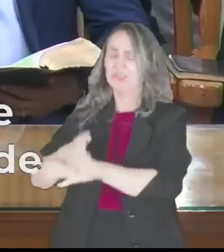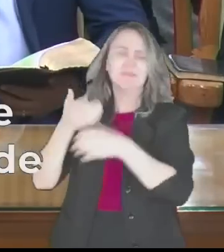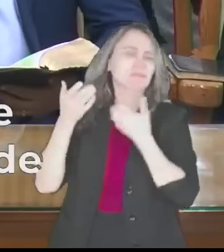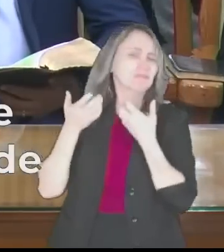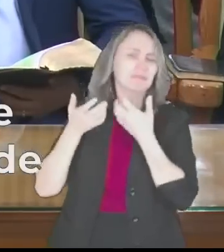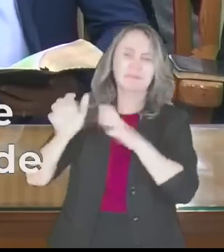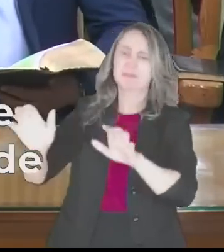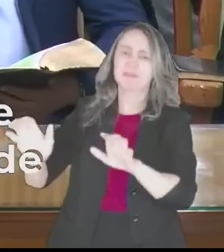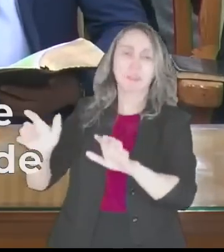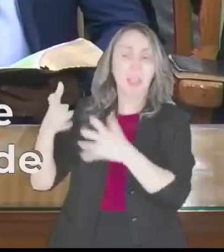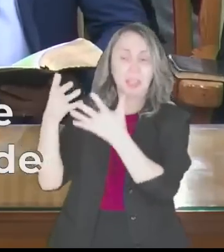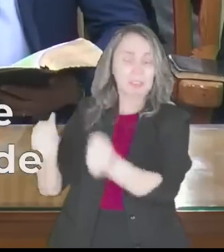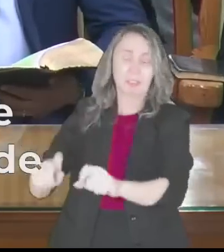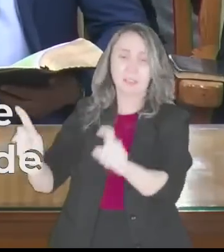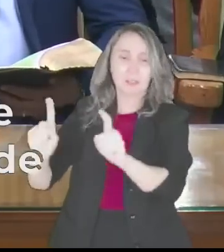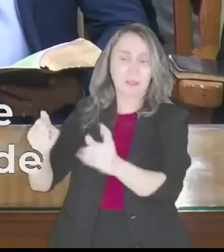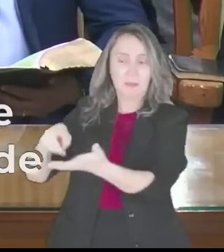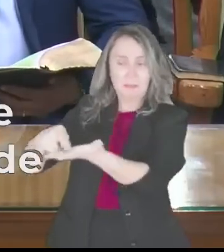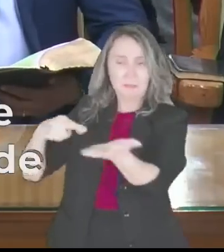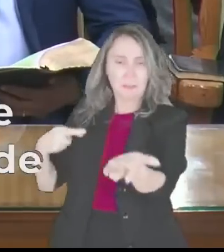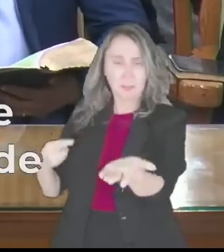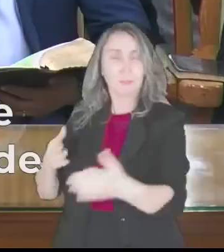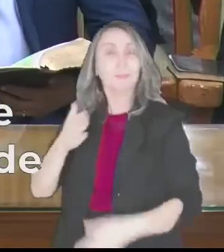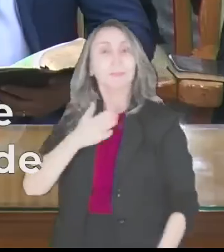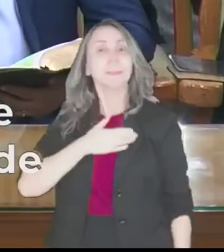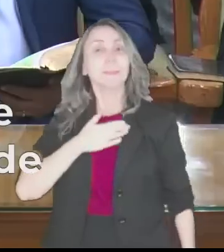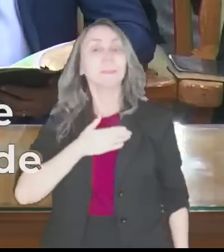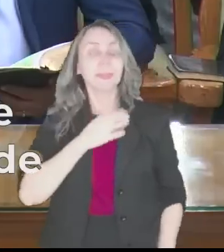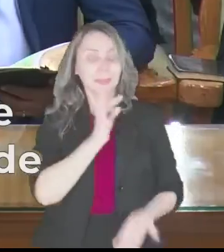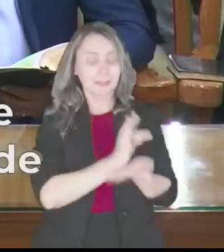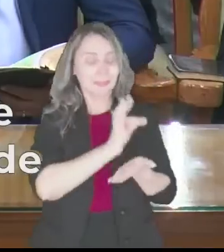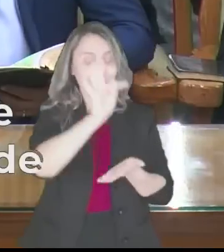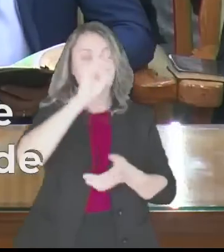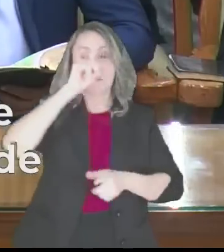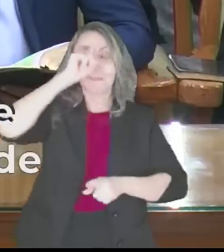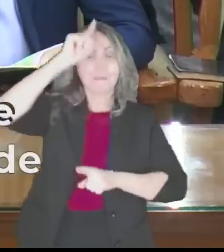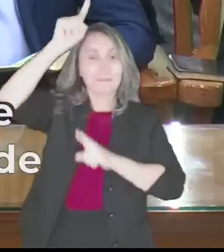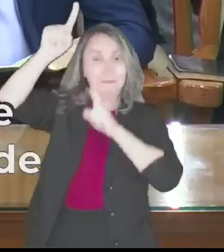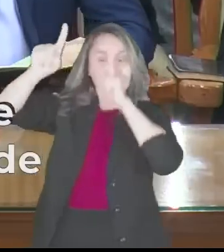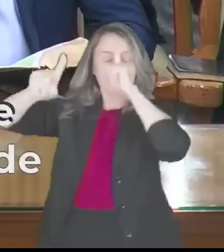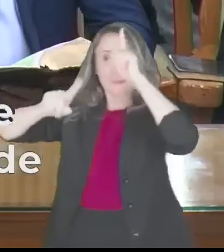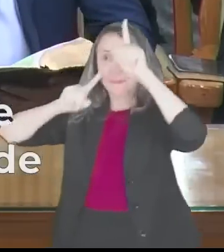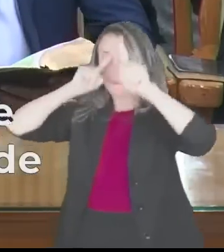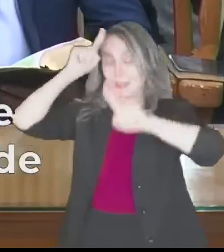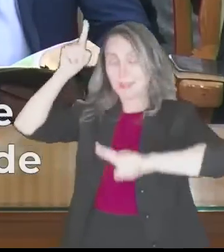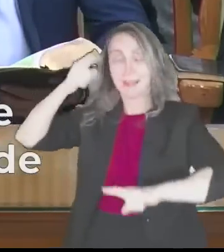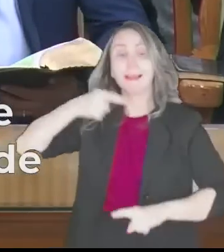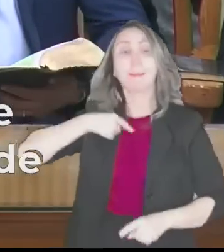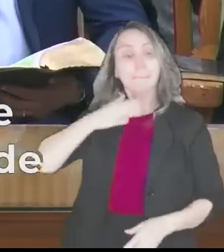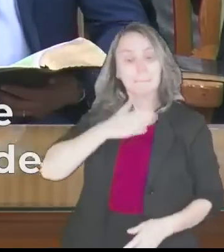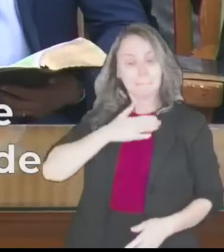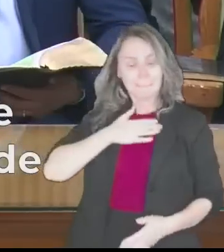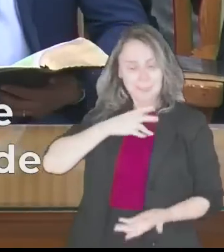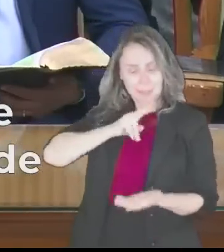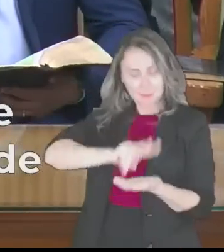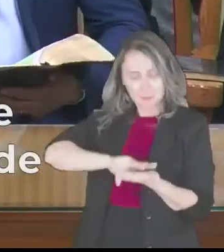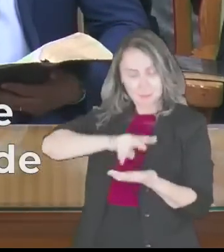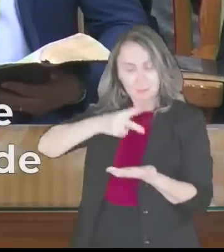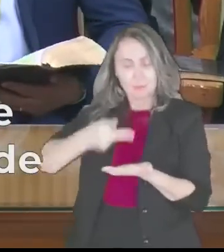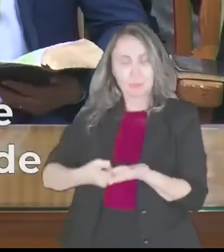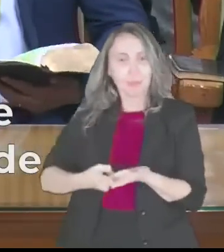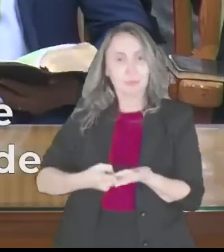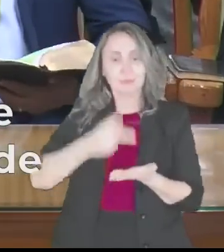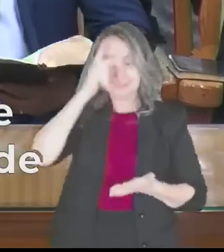Eu não vou não, eu vou criar minha teologia, eu vou criar minha interpretação, e eu não aceito.